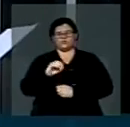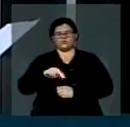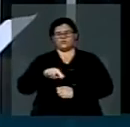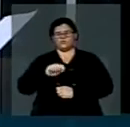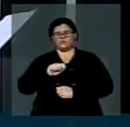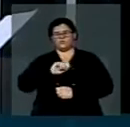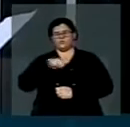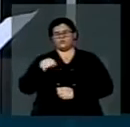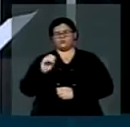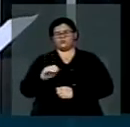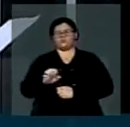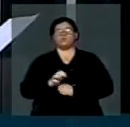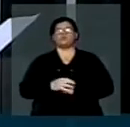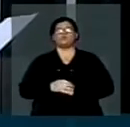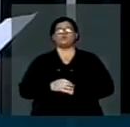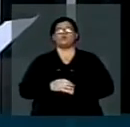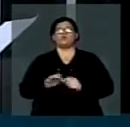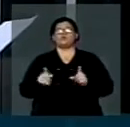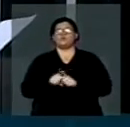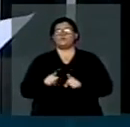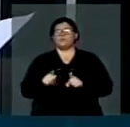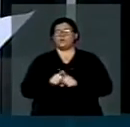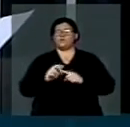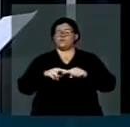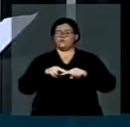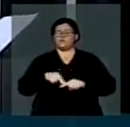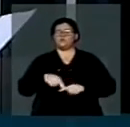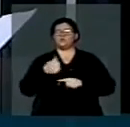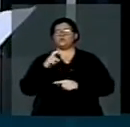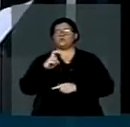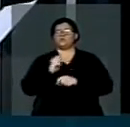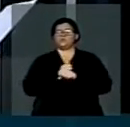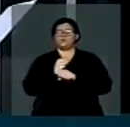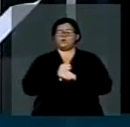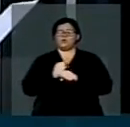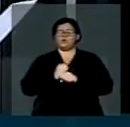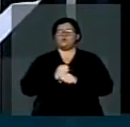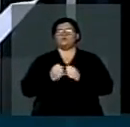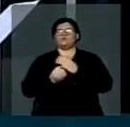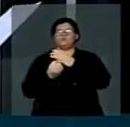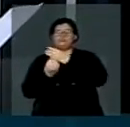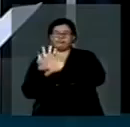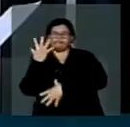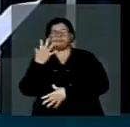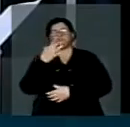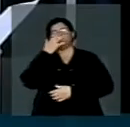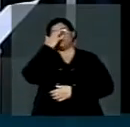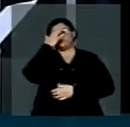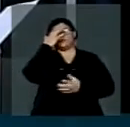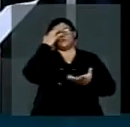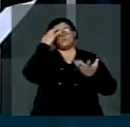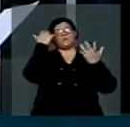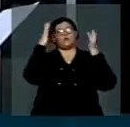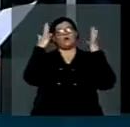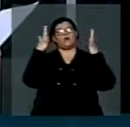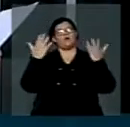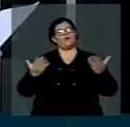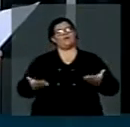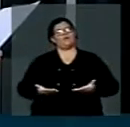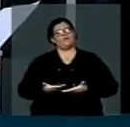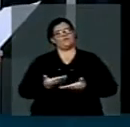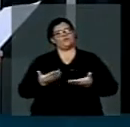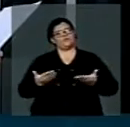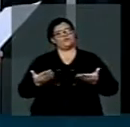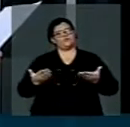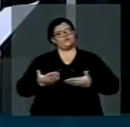a CONAGE, na passagem do seu aniversário de 15 anos de fundação, comemorado nesta data. Queremos registrar